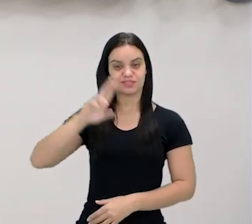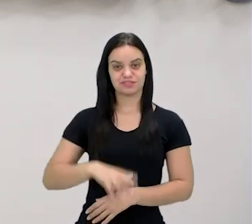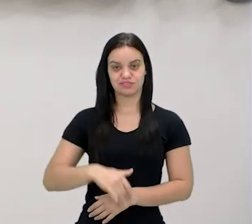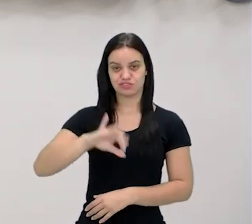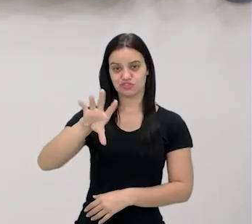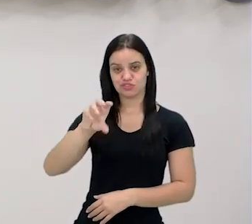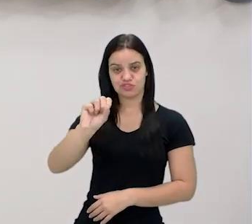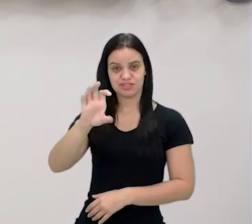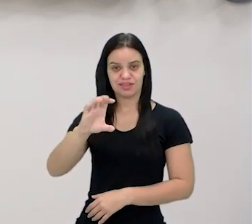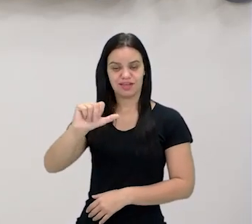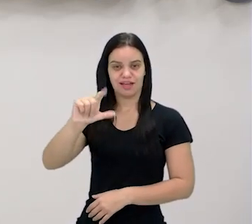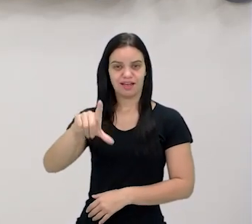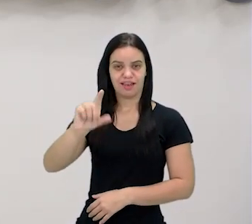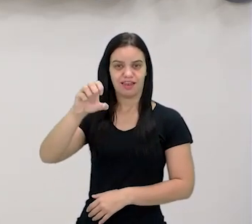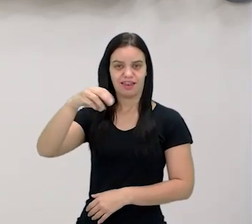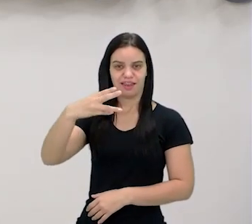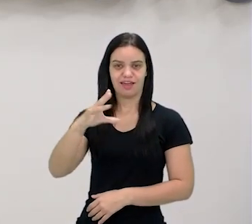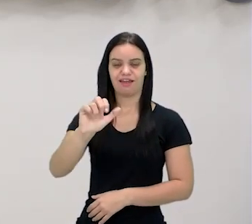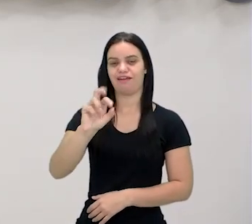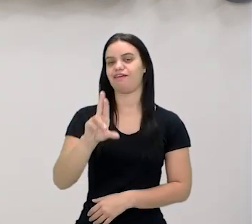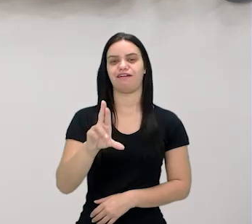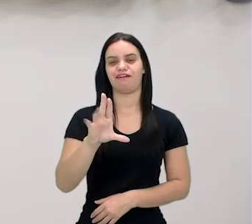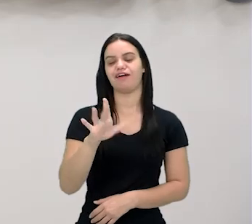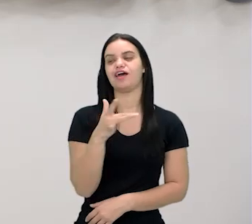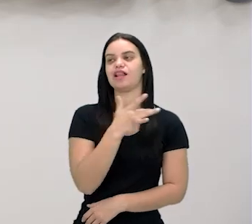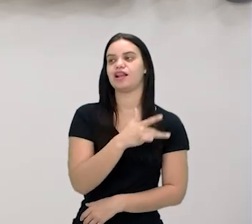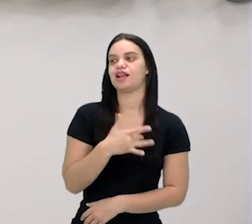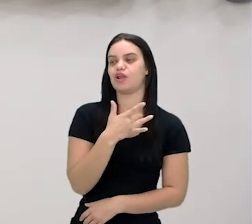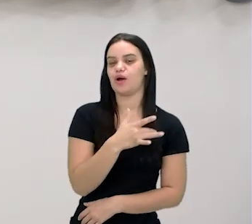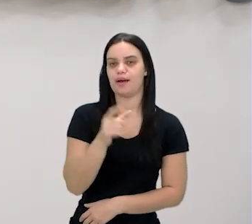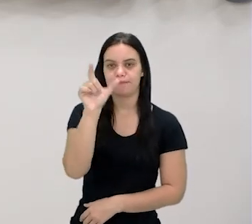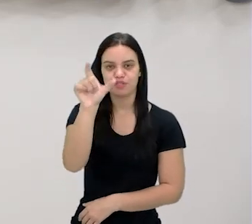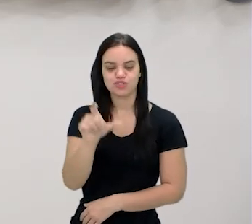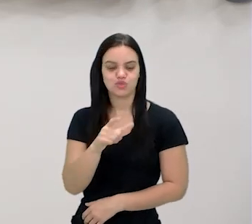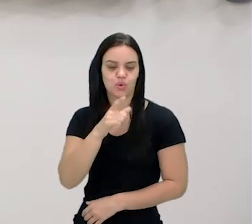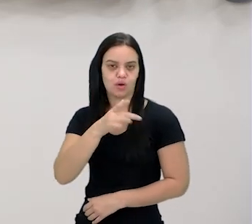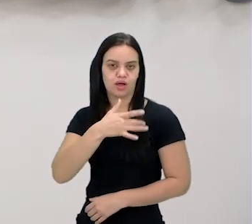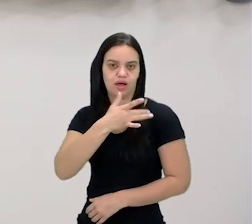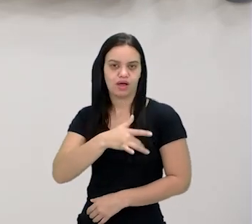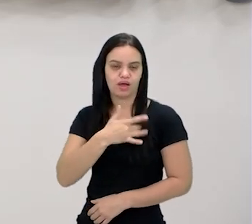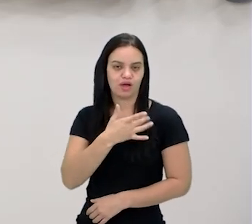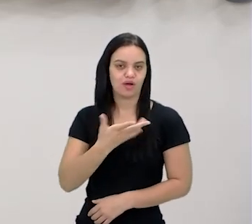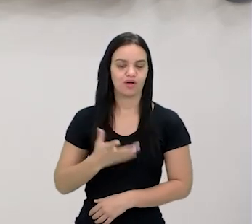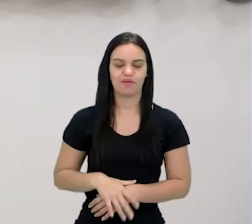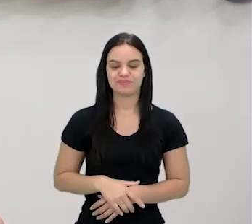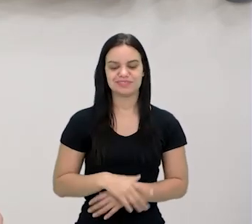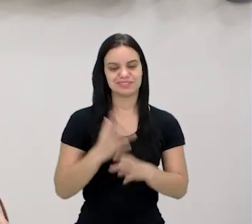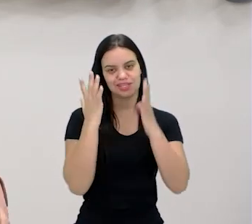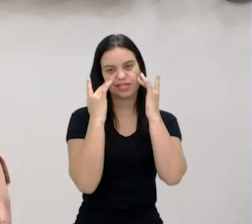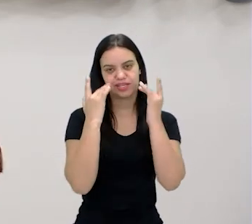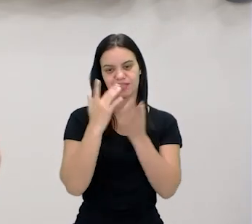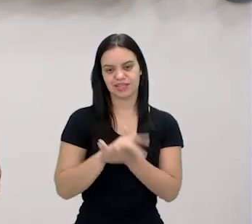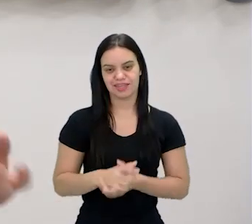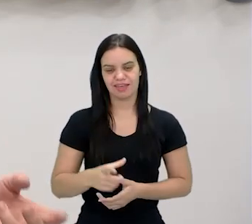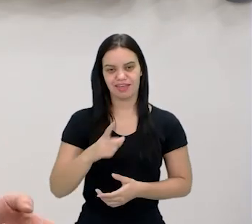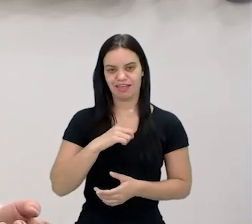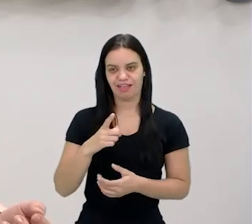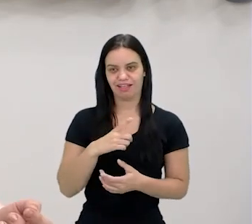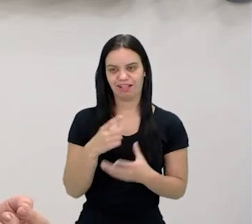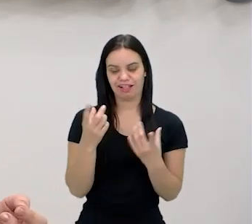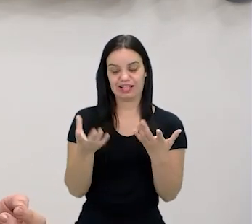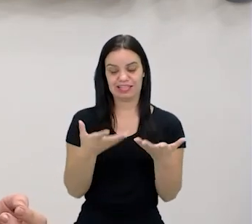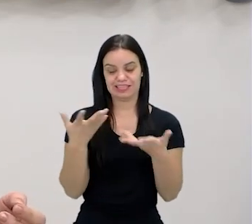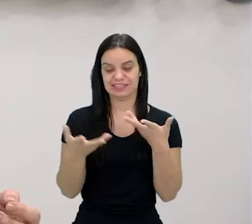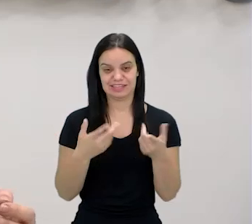Alencar. José de Alencar, esse romancista brasileiro, clássico, que ora traz muita polêmica para a